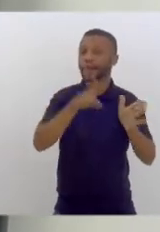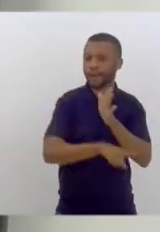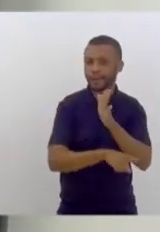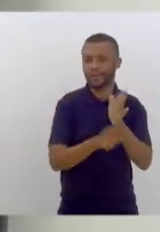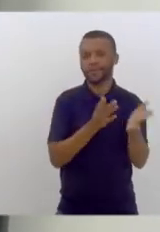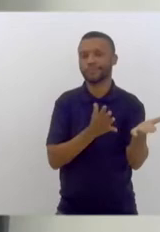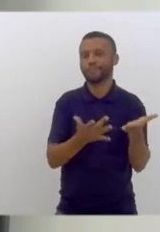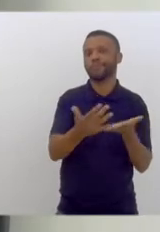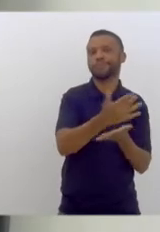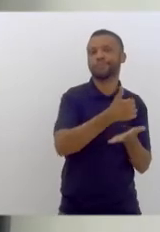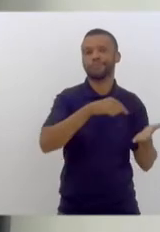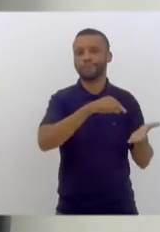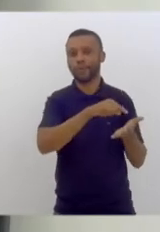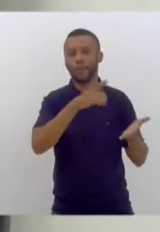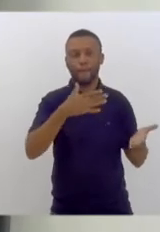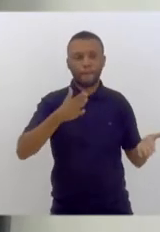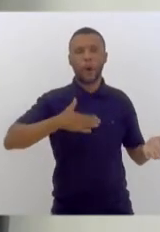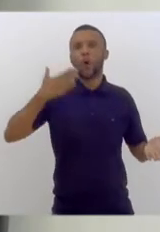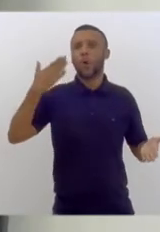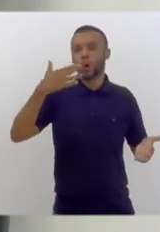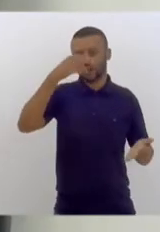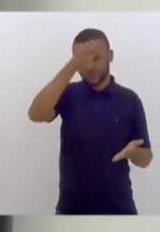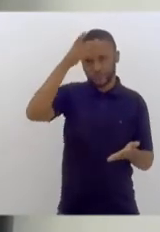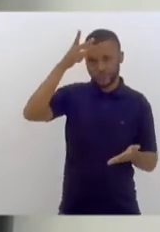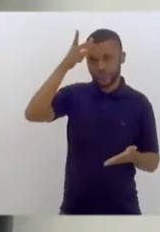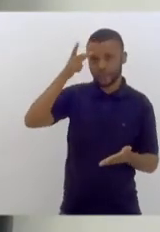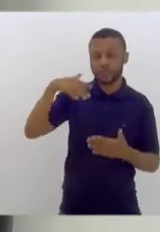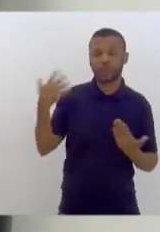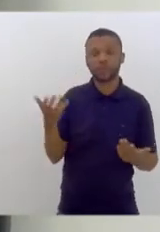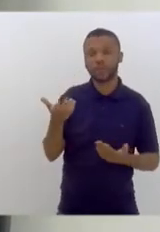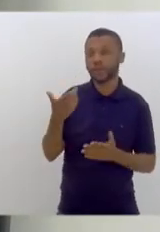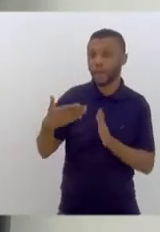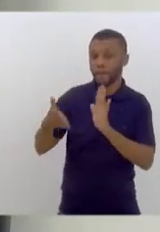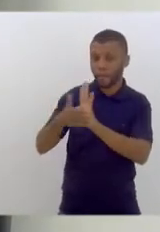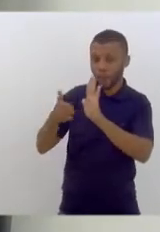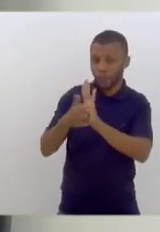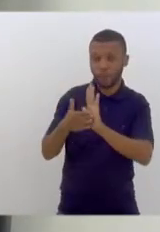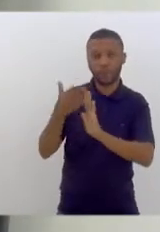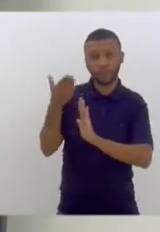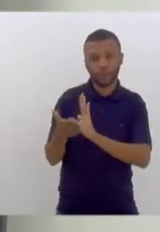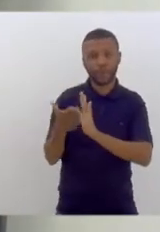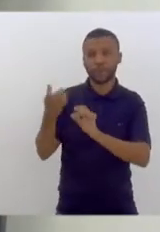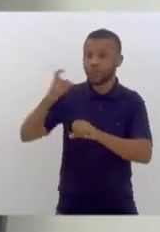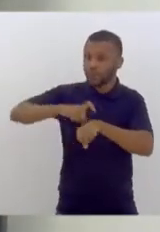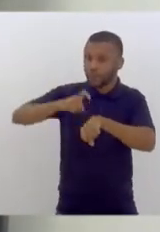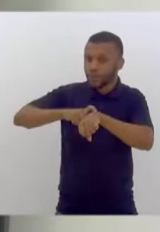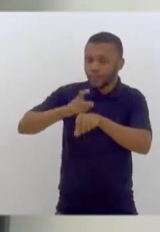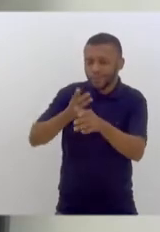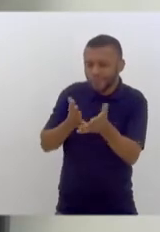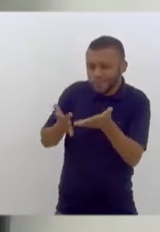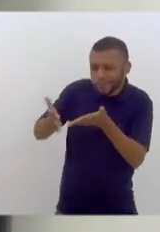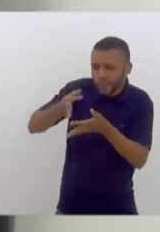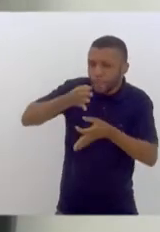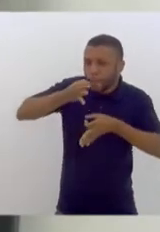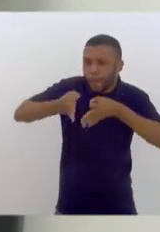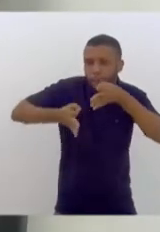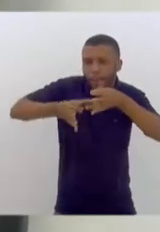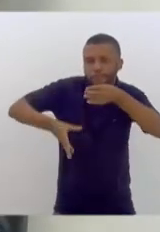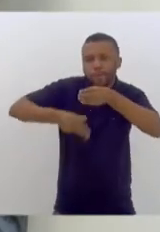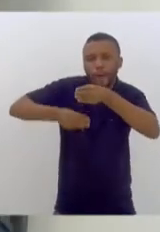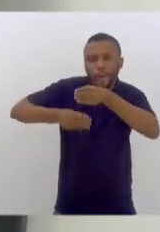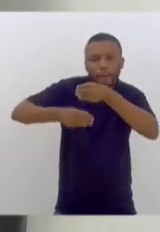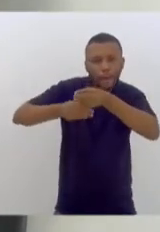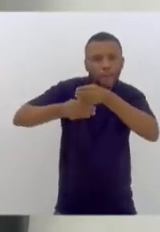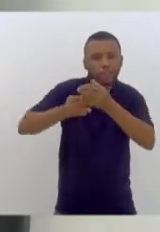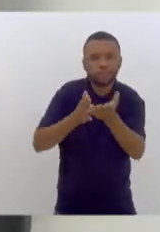passar para a Vossa Excelência também uma proposta para, quando for reunir esse conjunto de contribuições, inclusive as que ainda virão, leve em consideração,